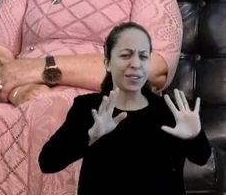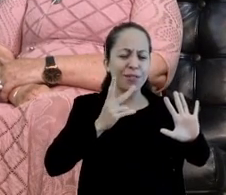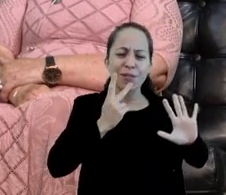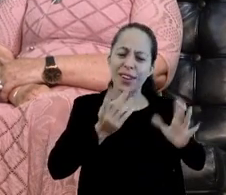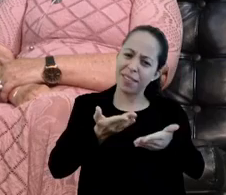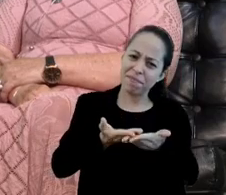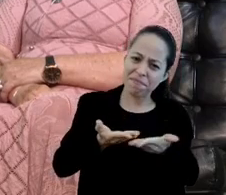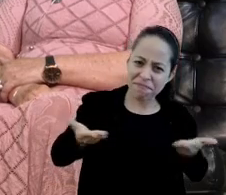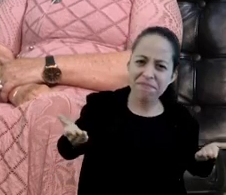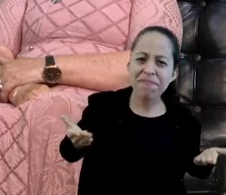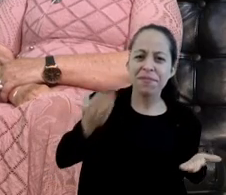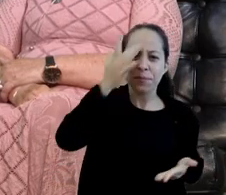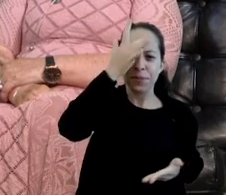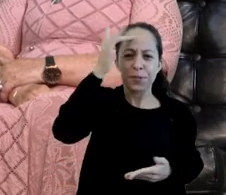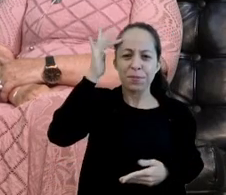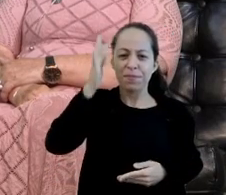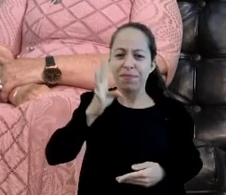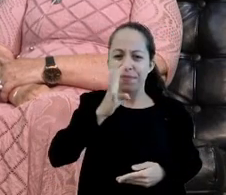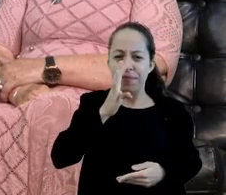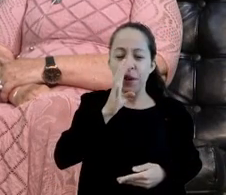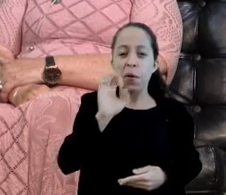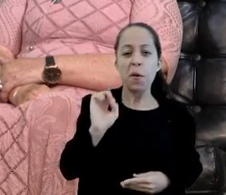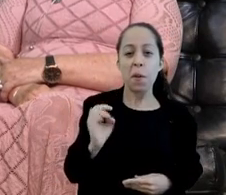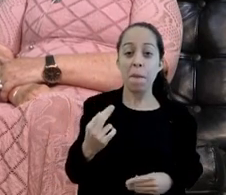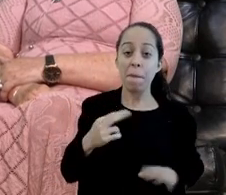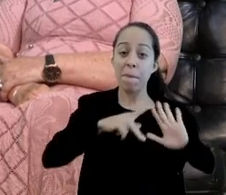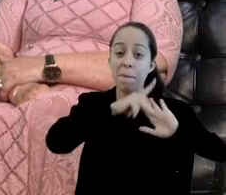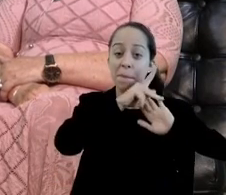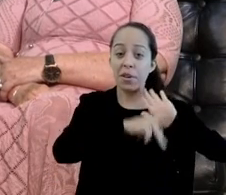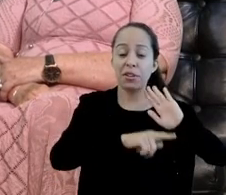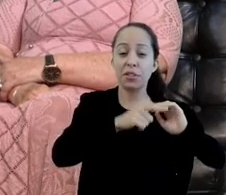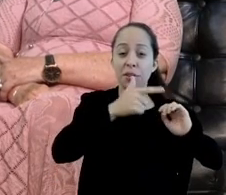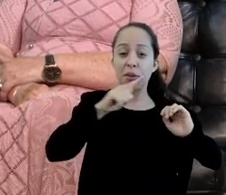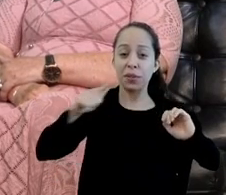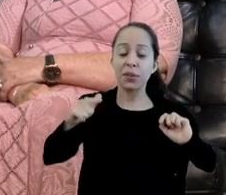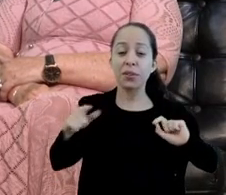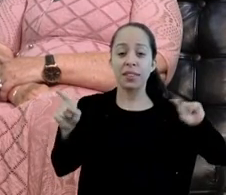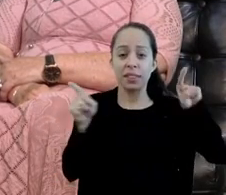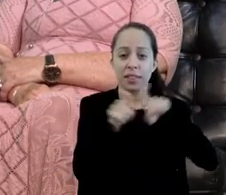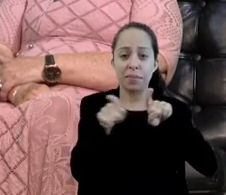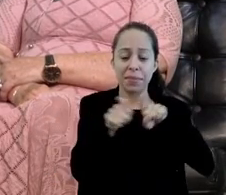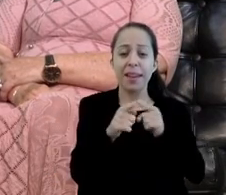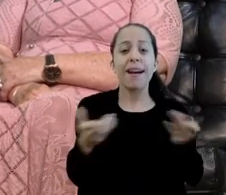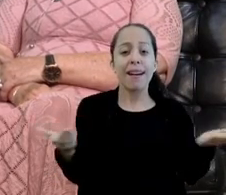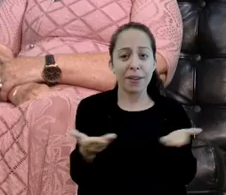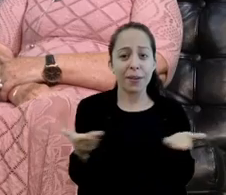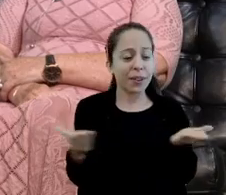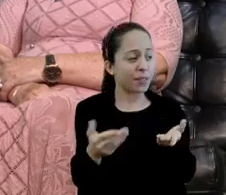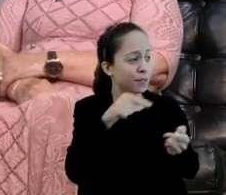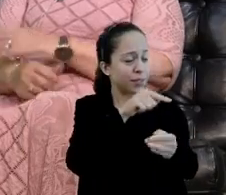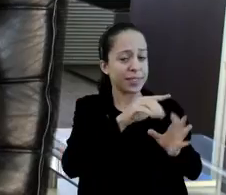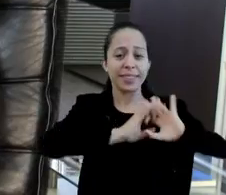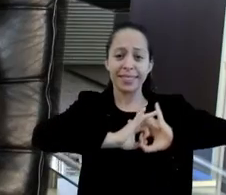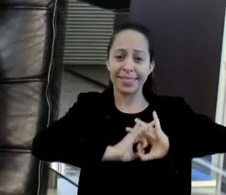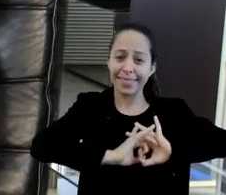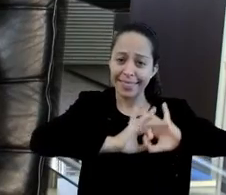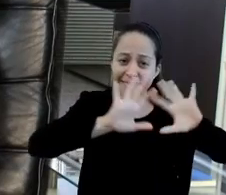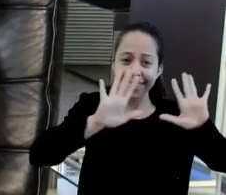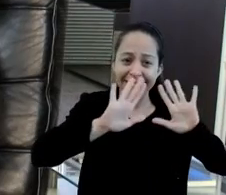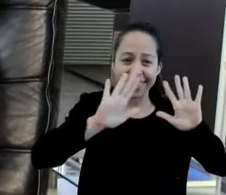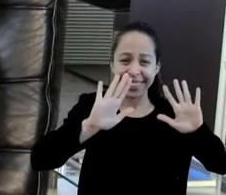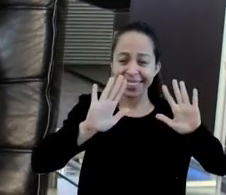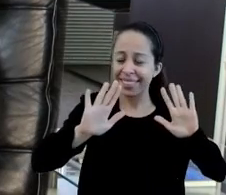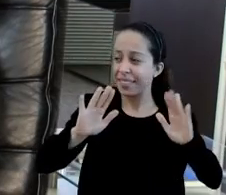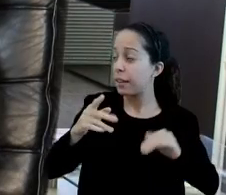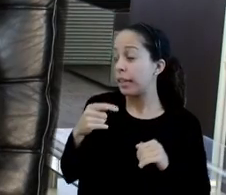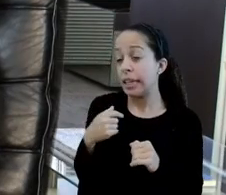público e falar sobre outros projetos também. O espaço agora é da senhora. Nossa, eu vou tentar ser bem